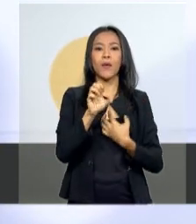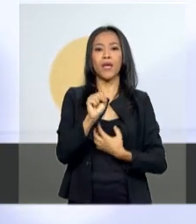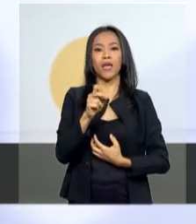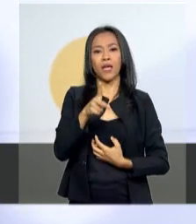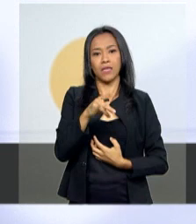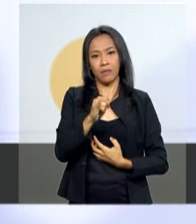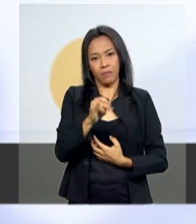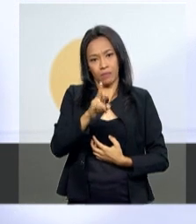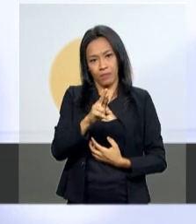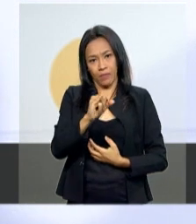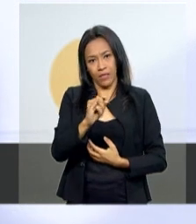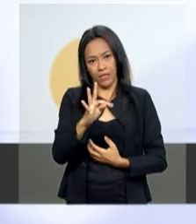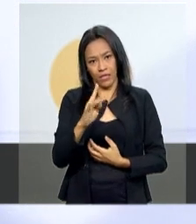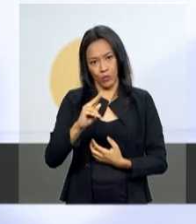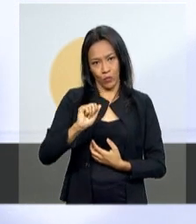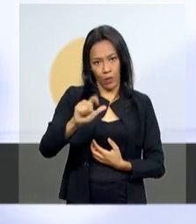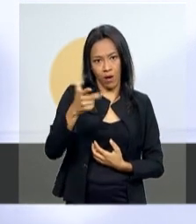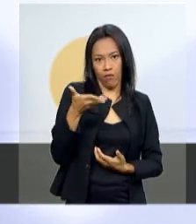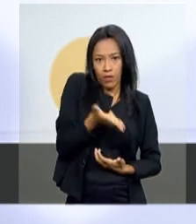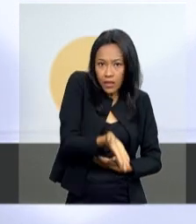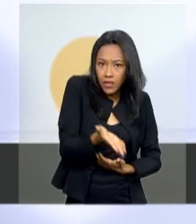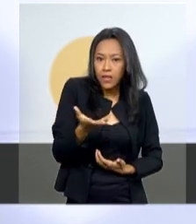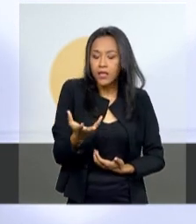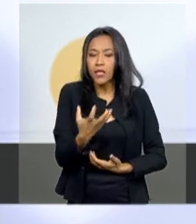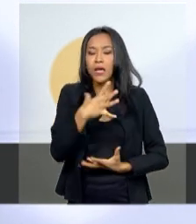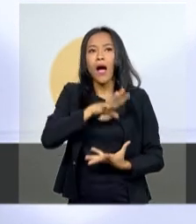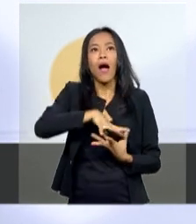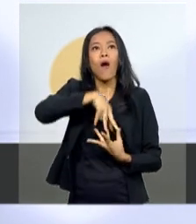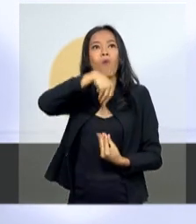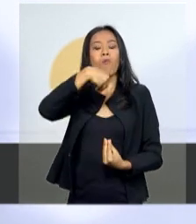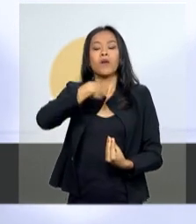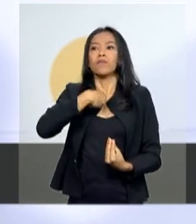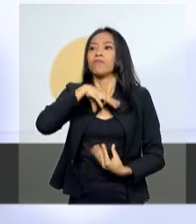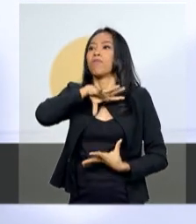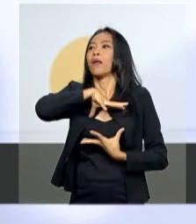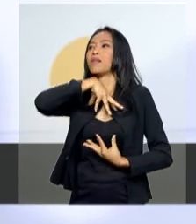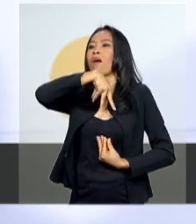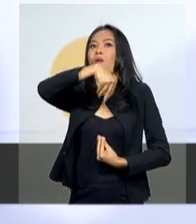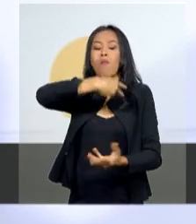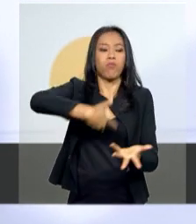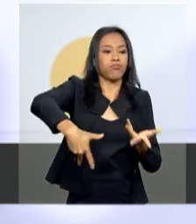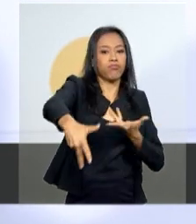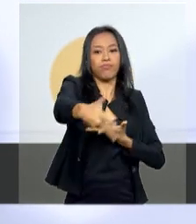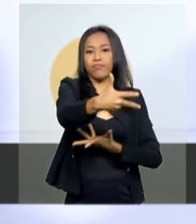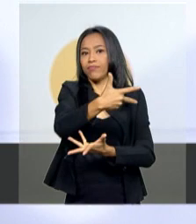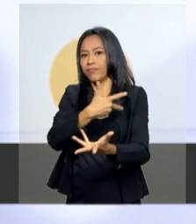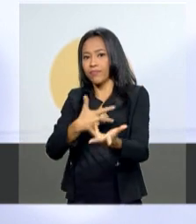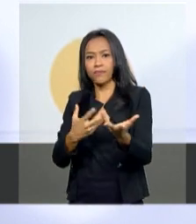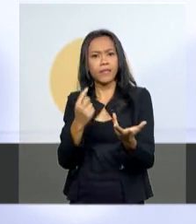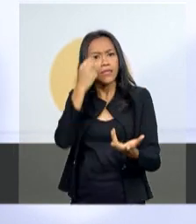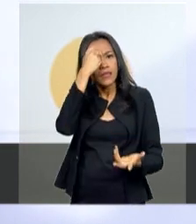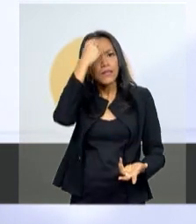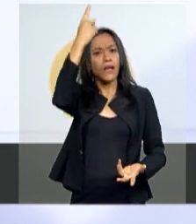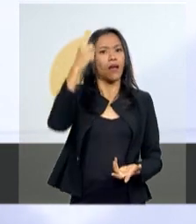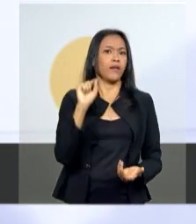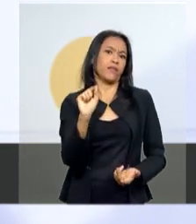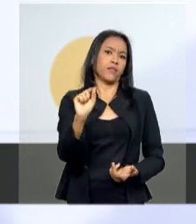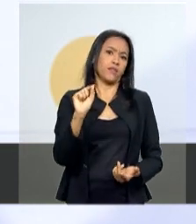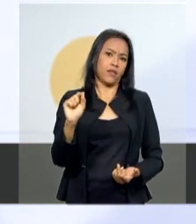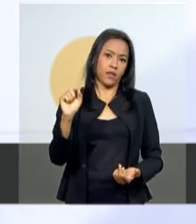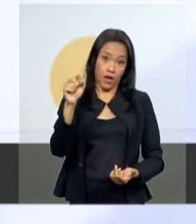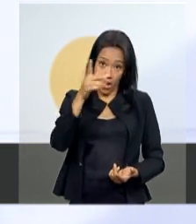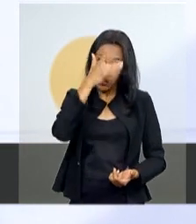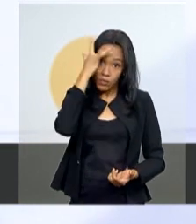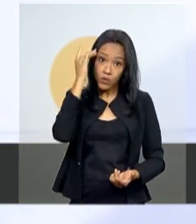uma obra a que traz a alma humana para si que traz digamos assim a ideia de que as pessoas vão